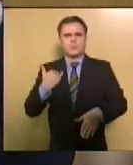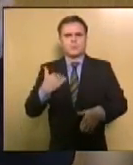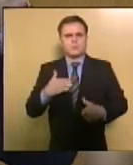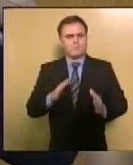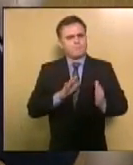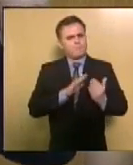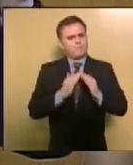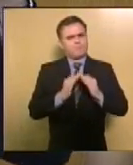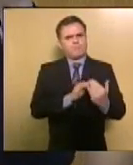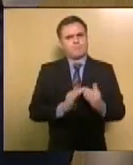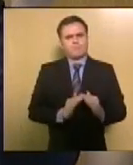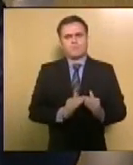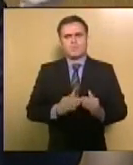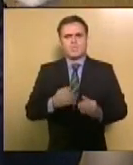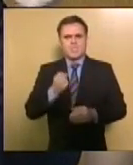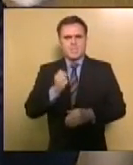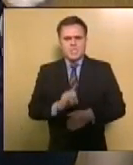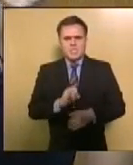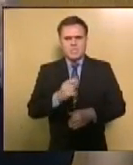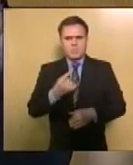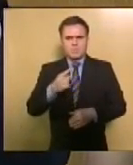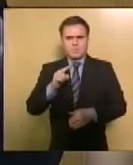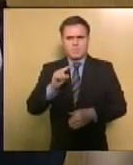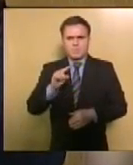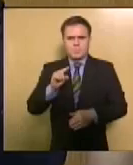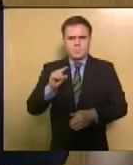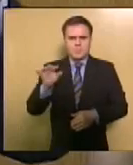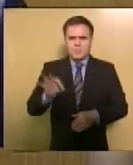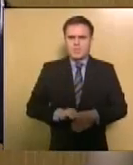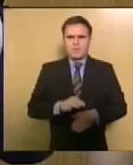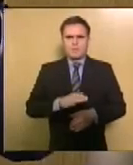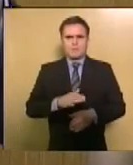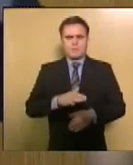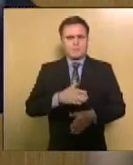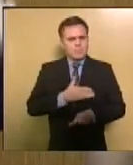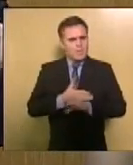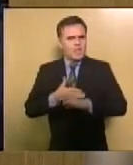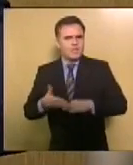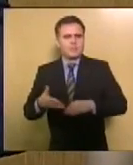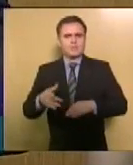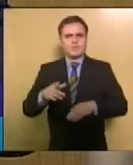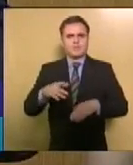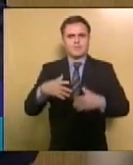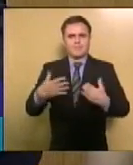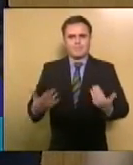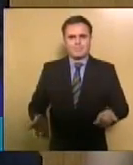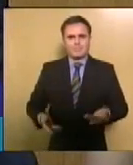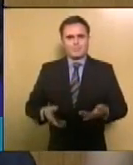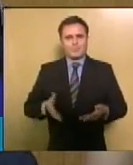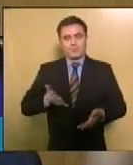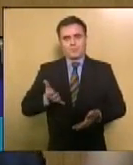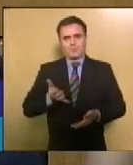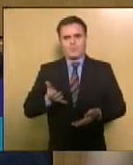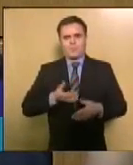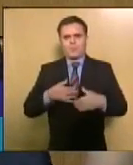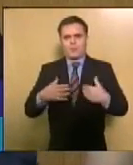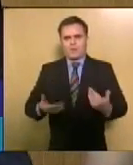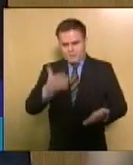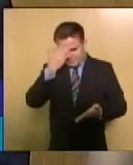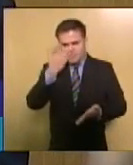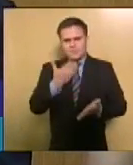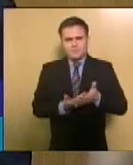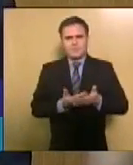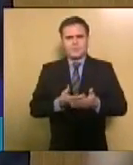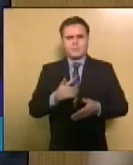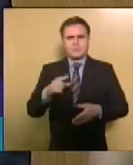se se um1 dessas pessoas fossem brancas aut escolaridade e morressem nas ruas nobres das cidades eu tenho certeza que